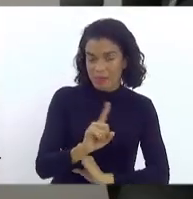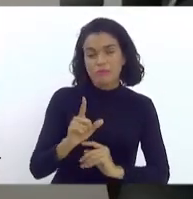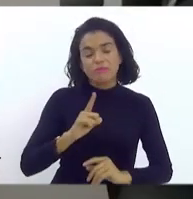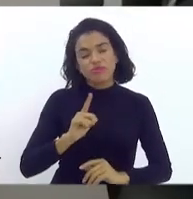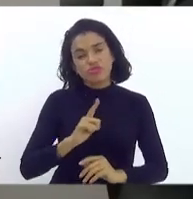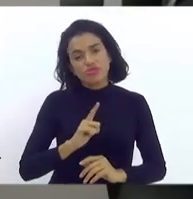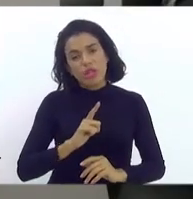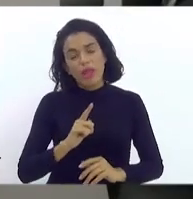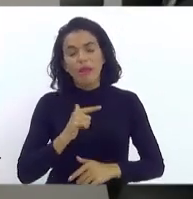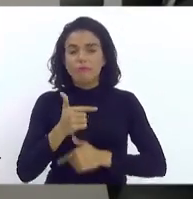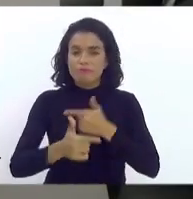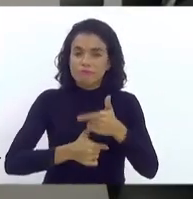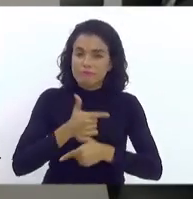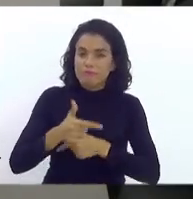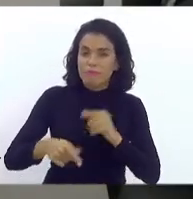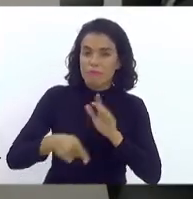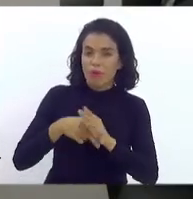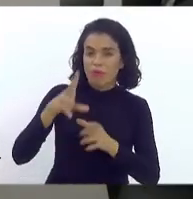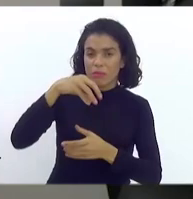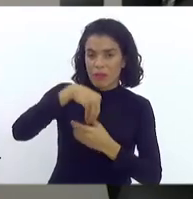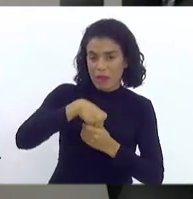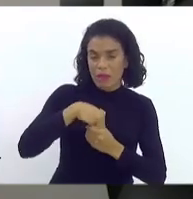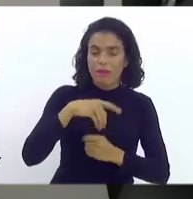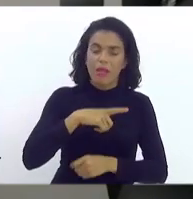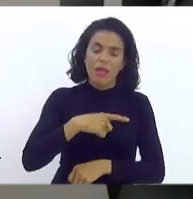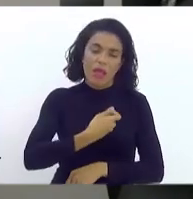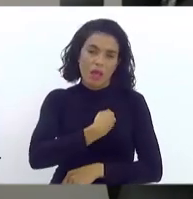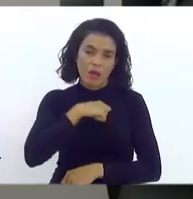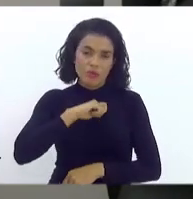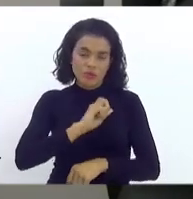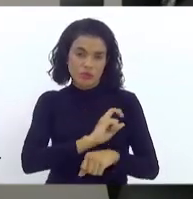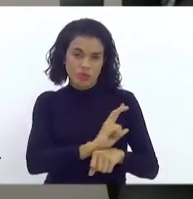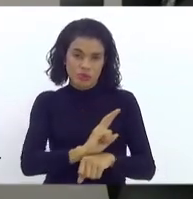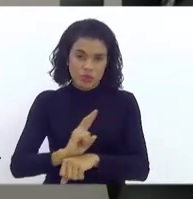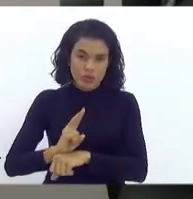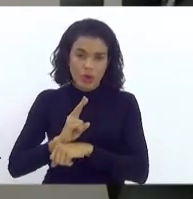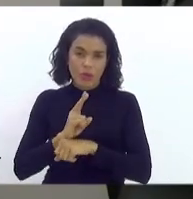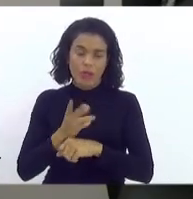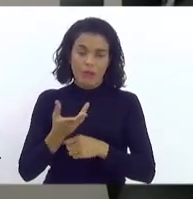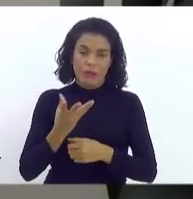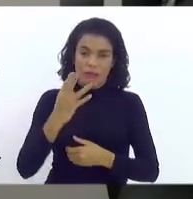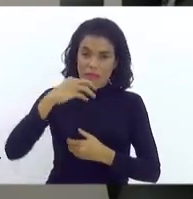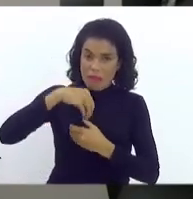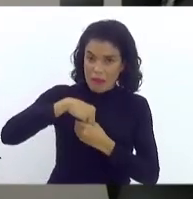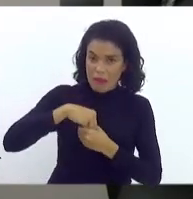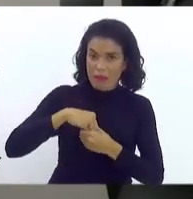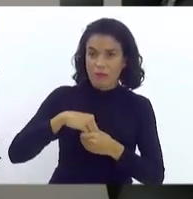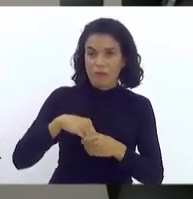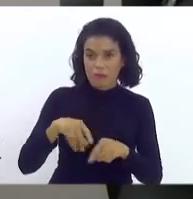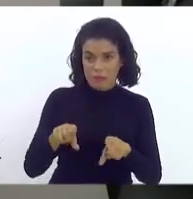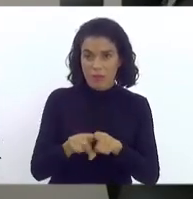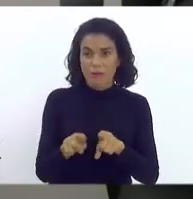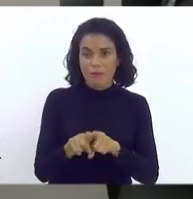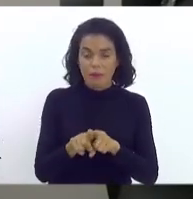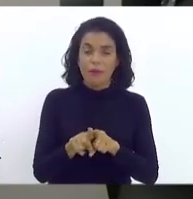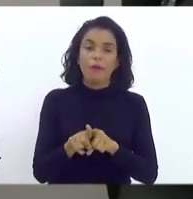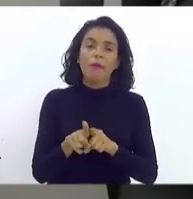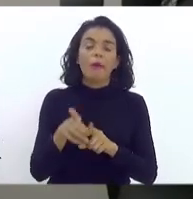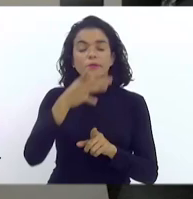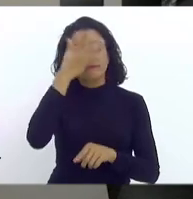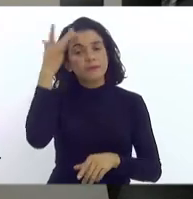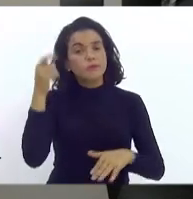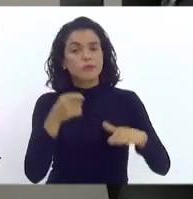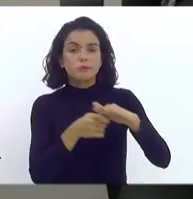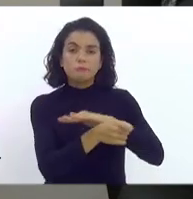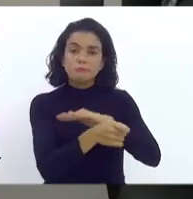né? Da companhia, e sofre auditorias internas de grupo. Nós, como comentei, a gente tem diversos acionistas e